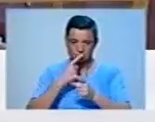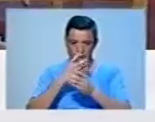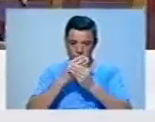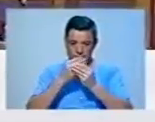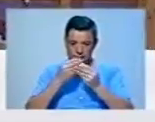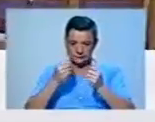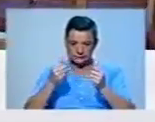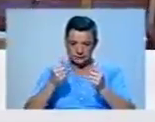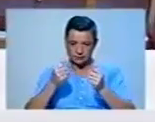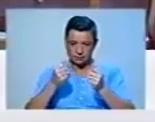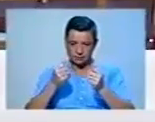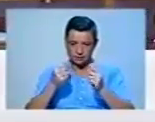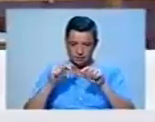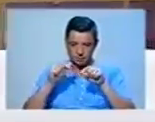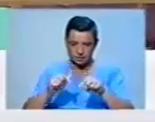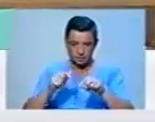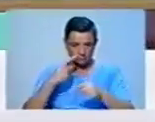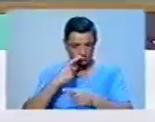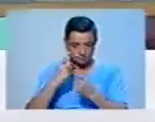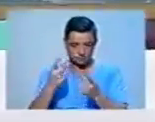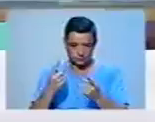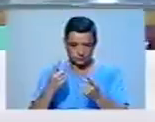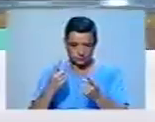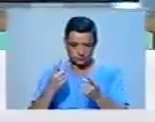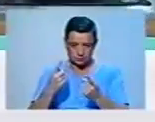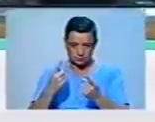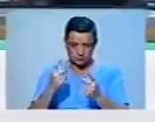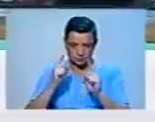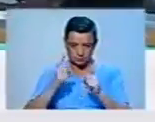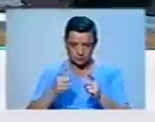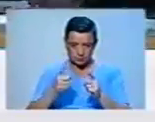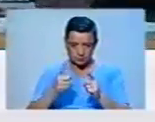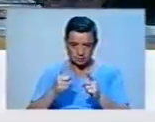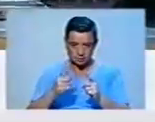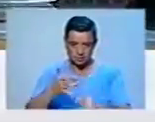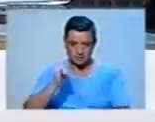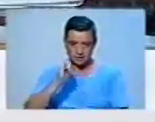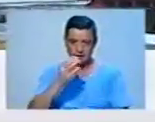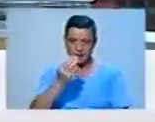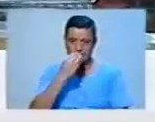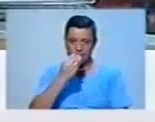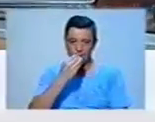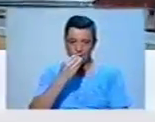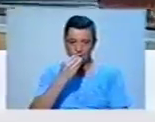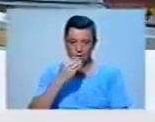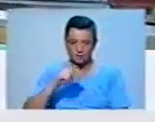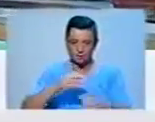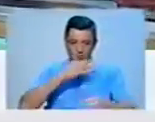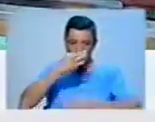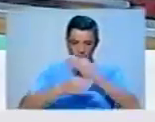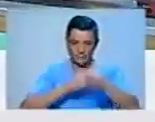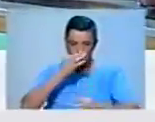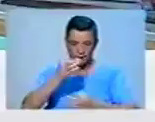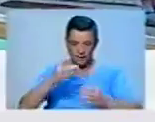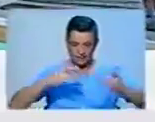Então vamos para ali, para o cenário ideal, onde vamos apresentar este nosso prato. Estes nossos amigos estão cá para nos falar de uma peça